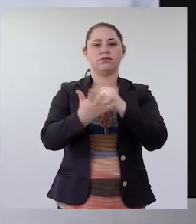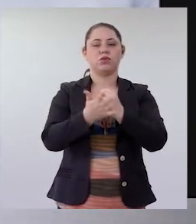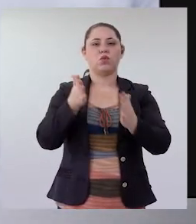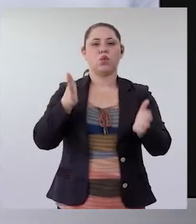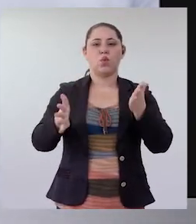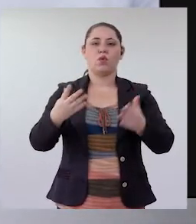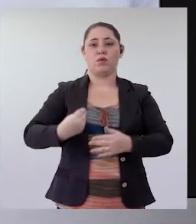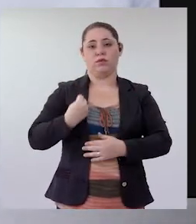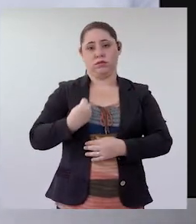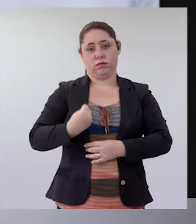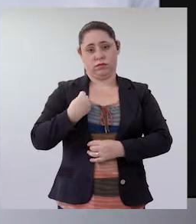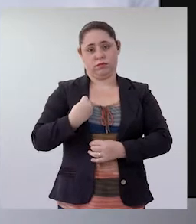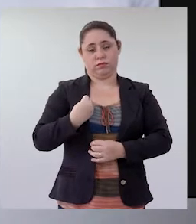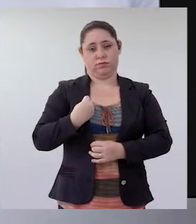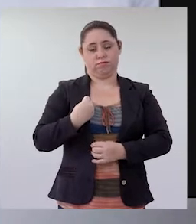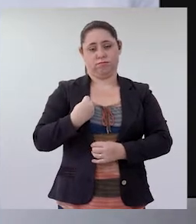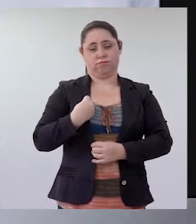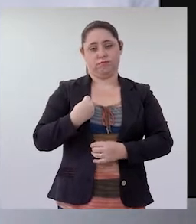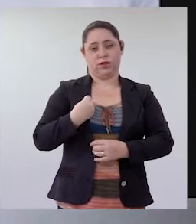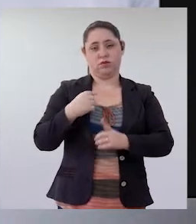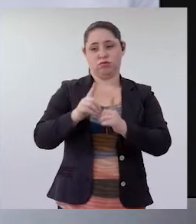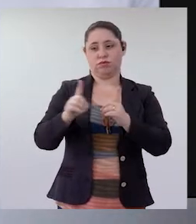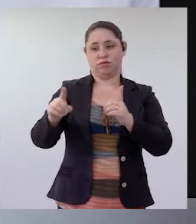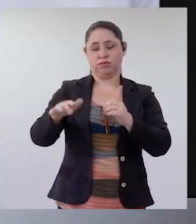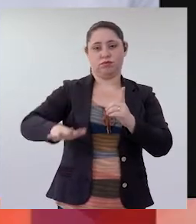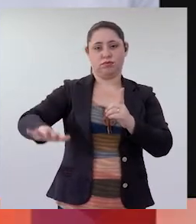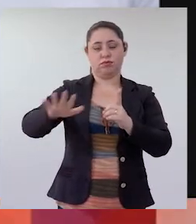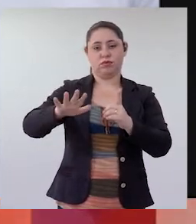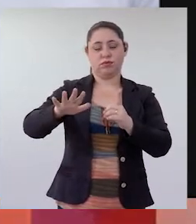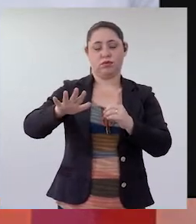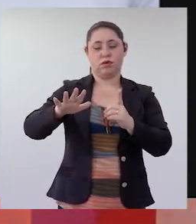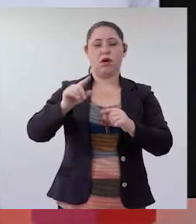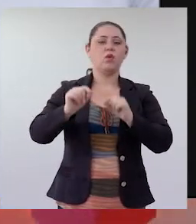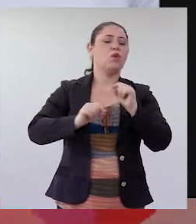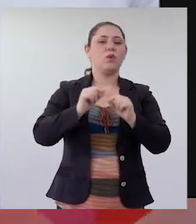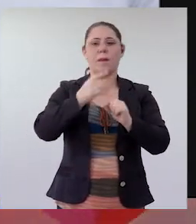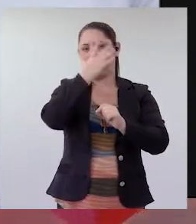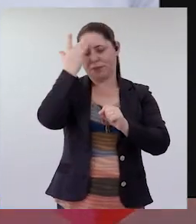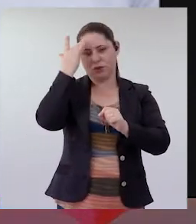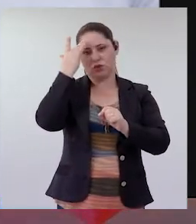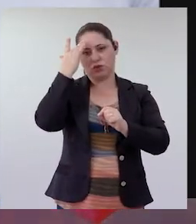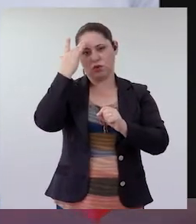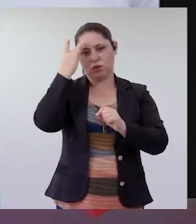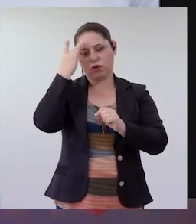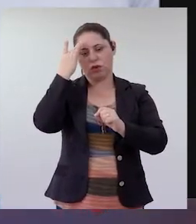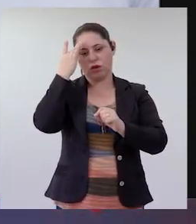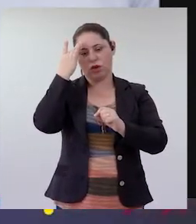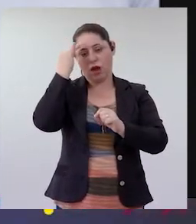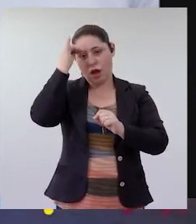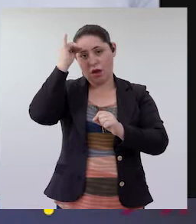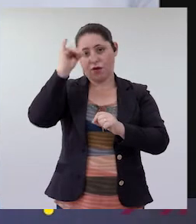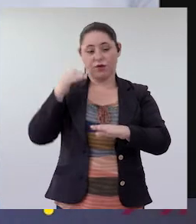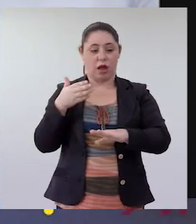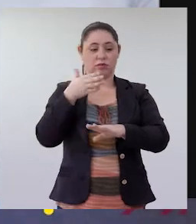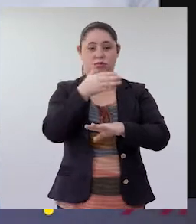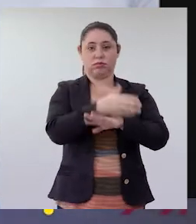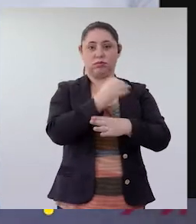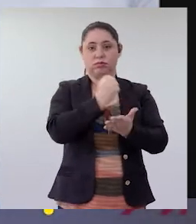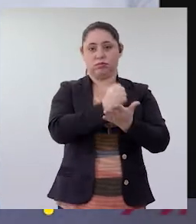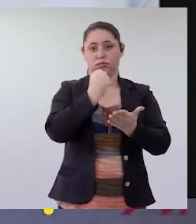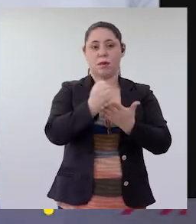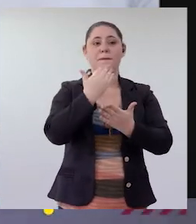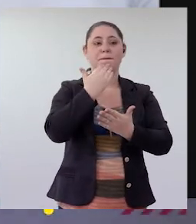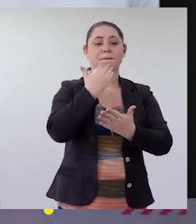período de convivência, né, desse período de quarentena, de isolamento social. E aí as pessoas deixaram de fazer, né,